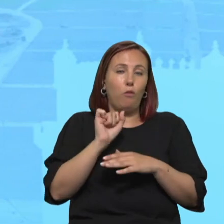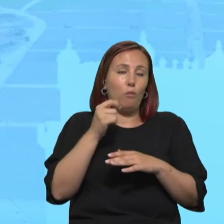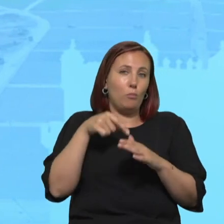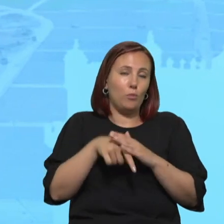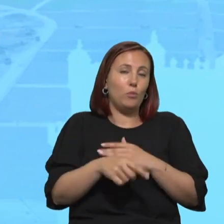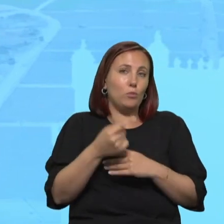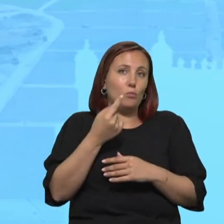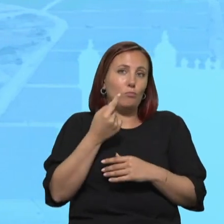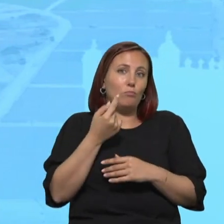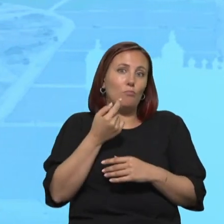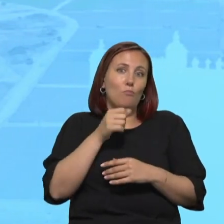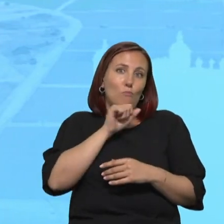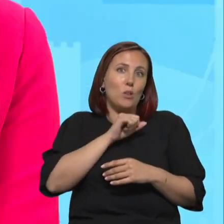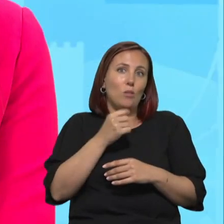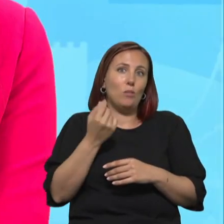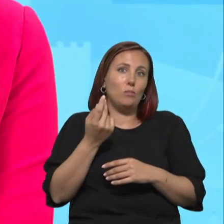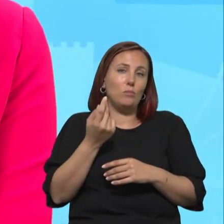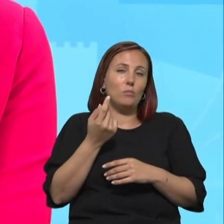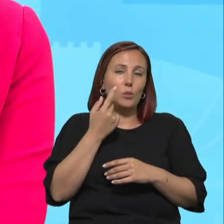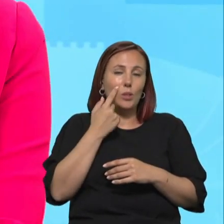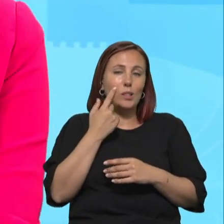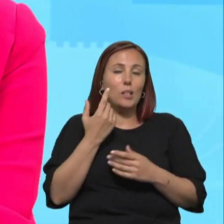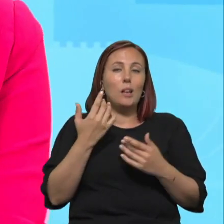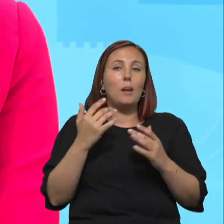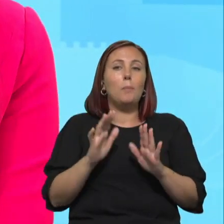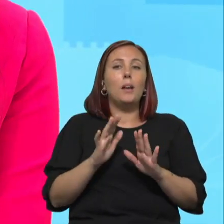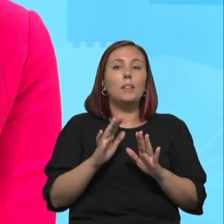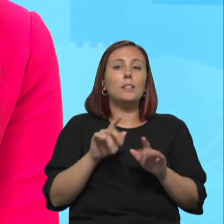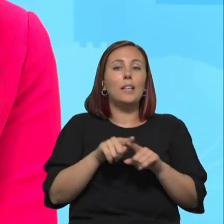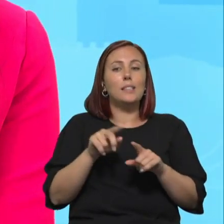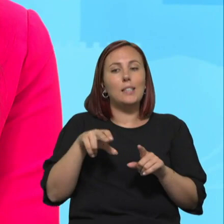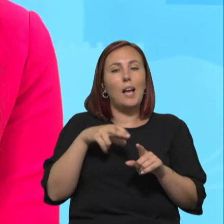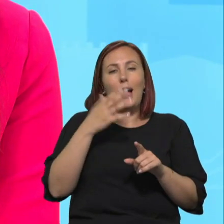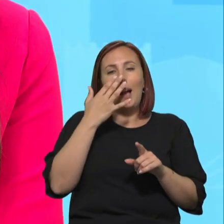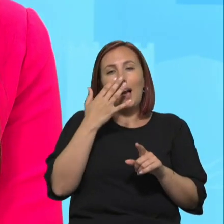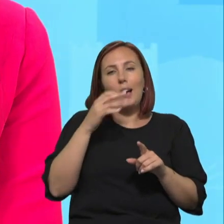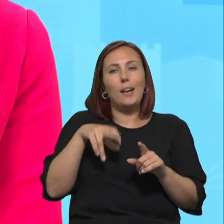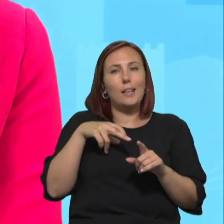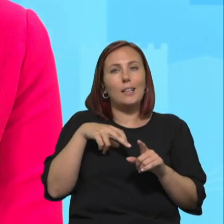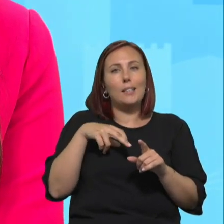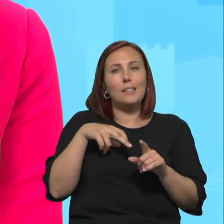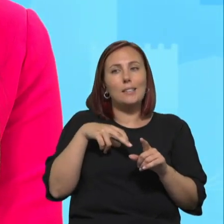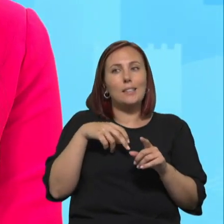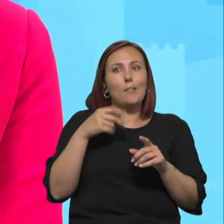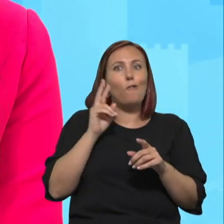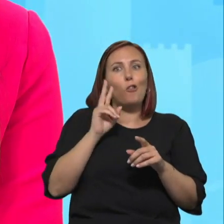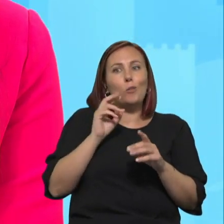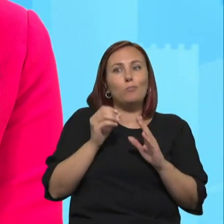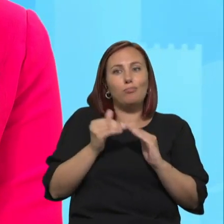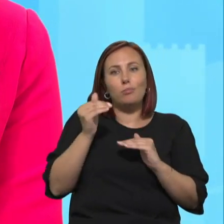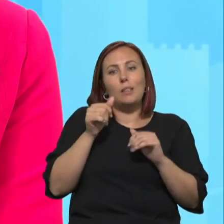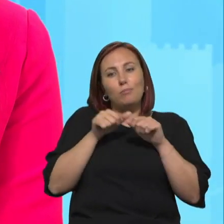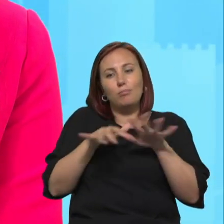trabalho, e, portanto, essa riqueza que pretendemos espelhar aqui, acho que é uma riqueza que hoje em dia nos pode trazer muita